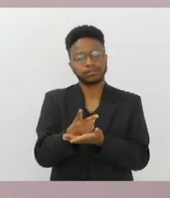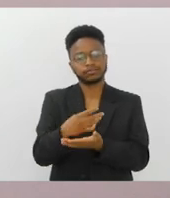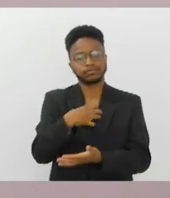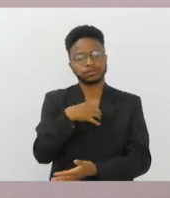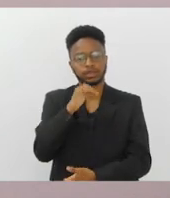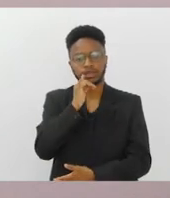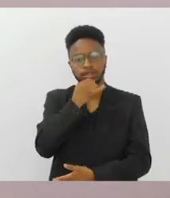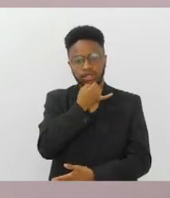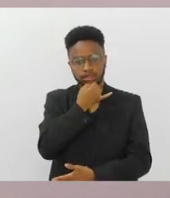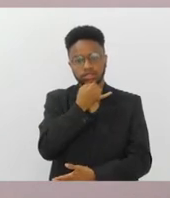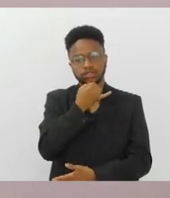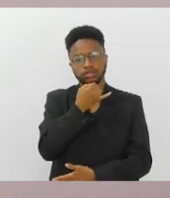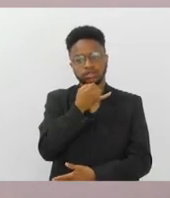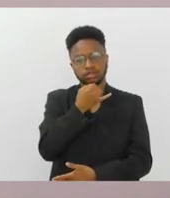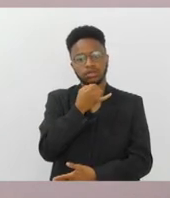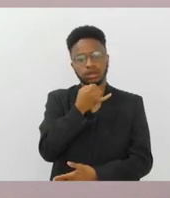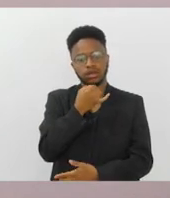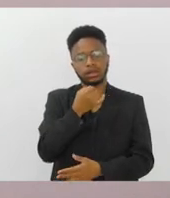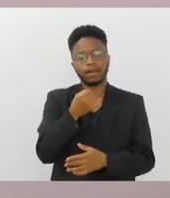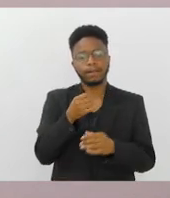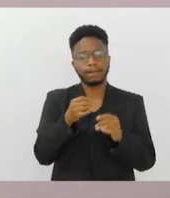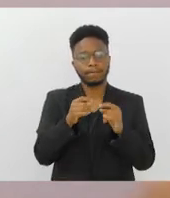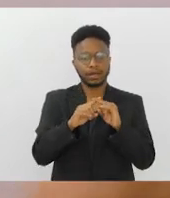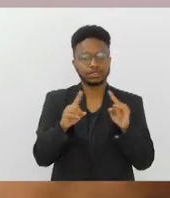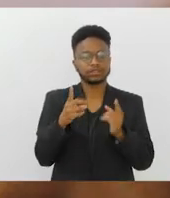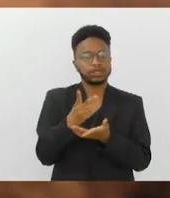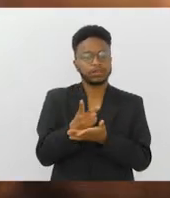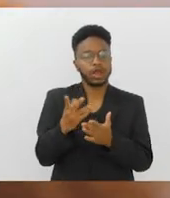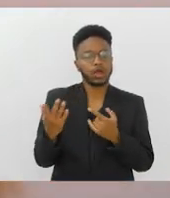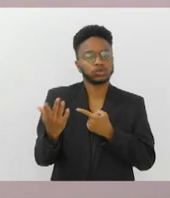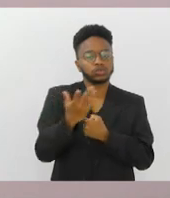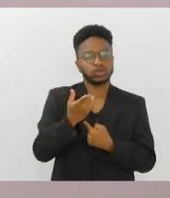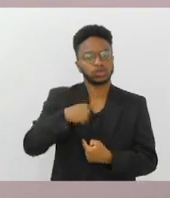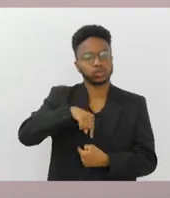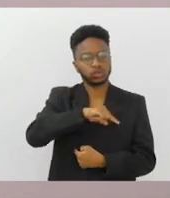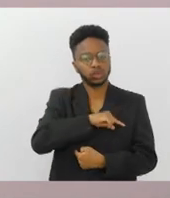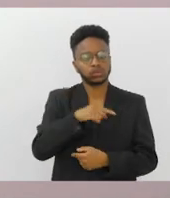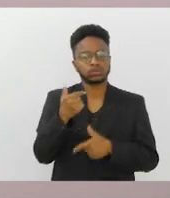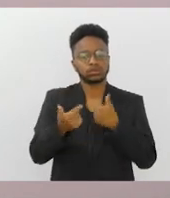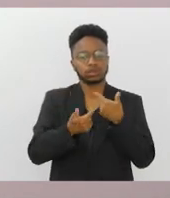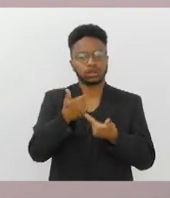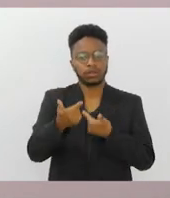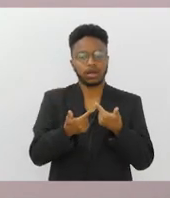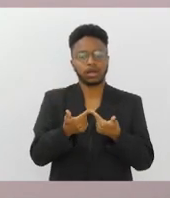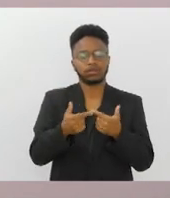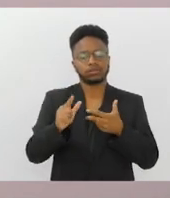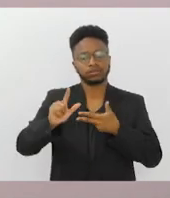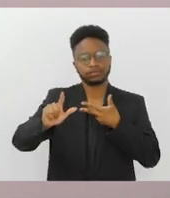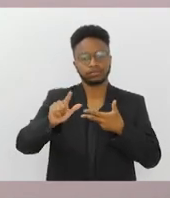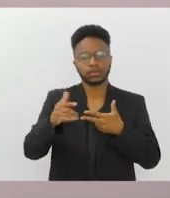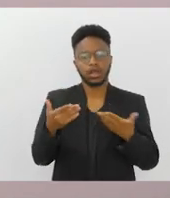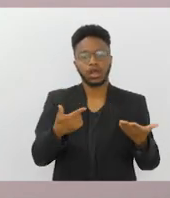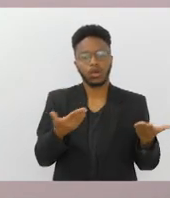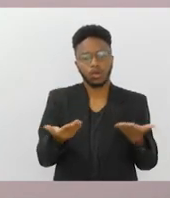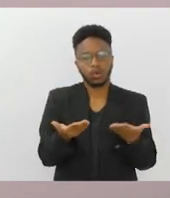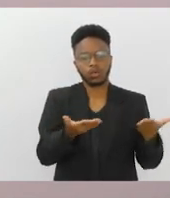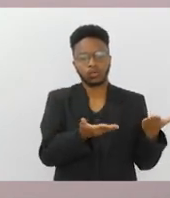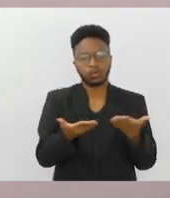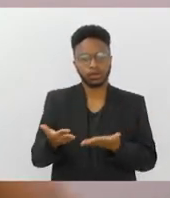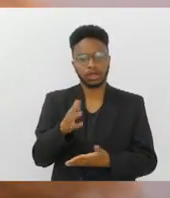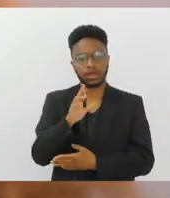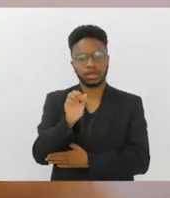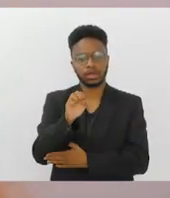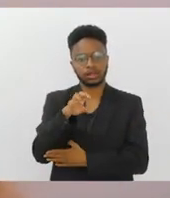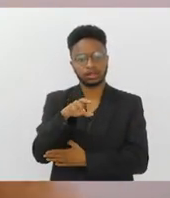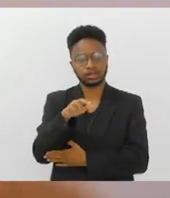na contribuição conosco nos trabalhos legislativos. Convidar agora a senhora Renata Lira, advogada e militante